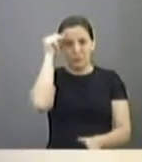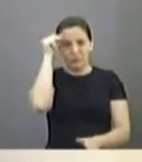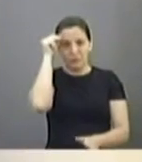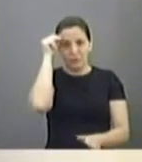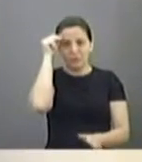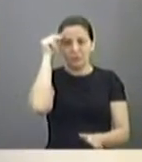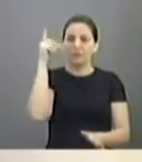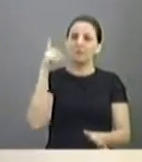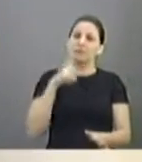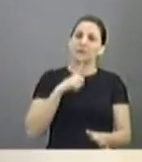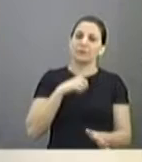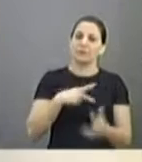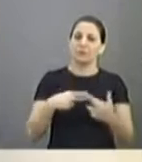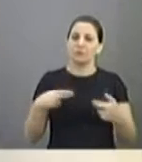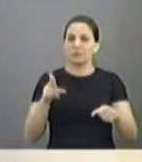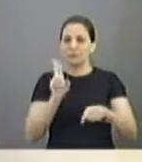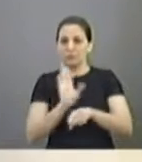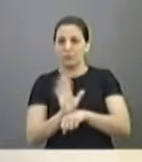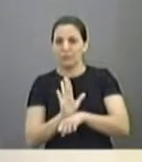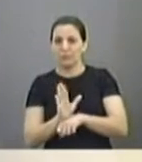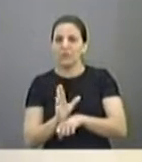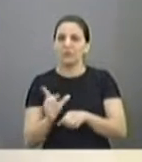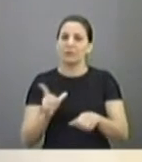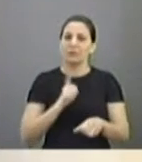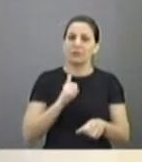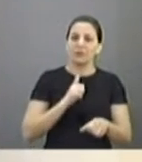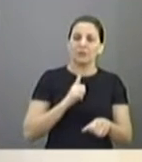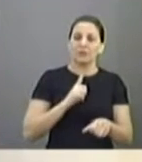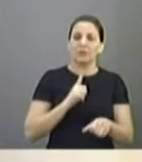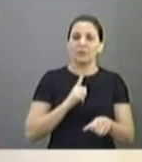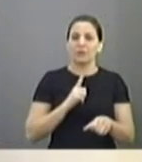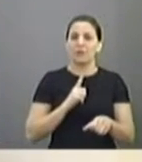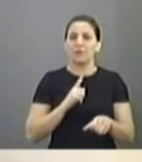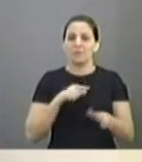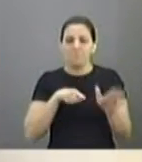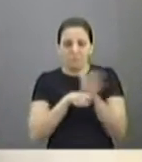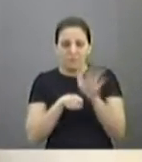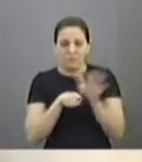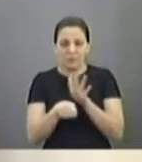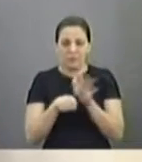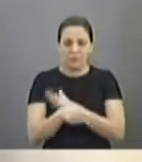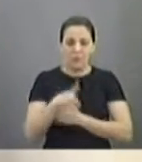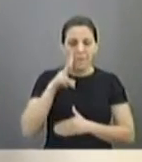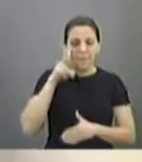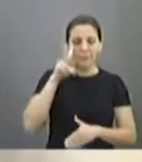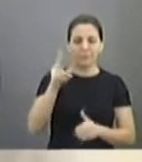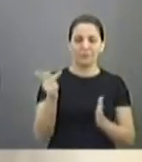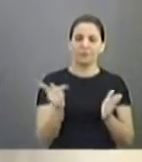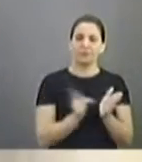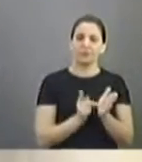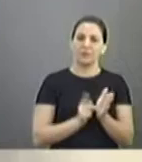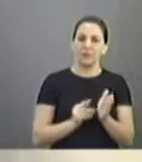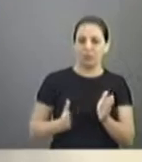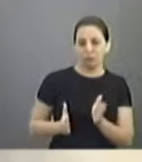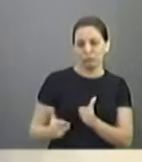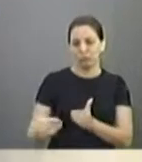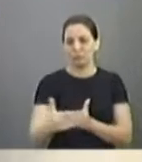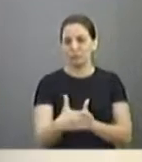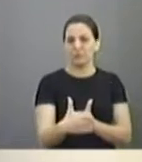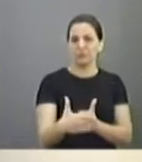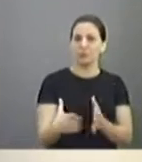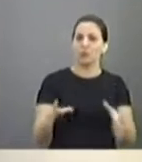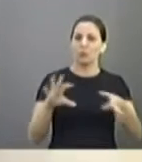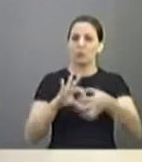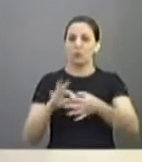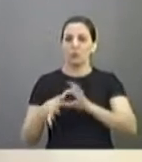desse material, solicitando a instauração imediata de uma sindicância para poder apurar todo esse desvio, num